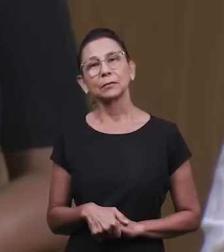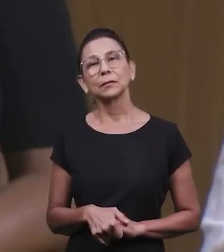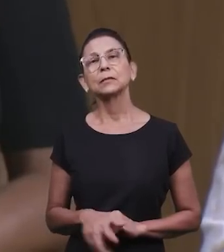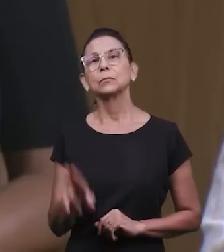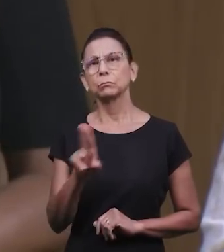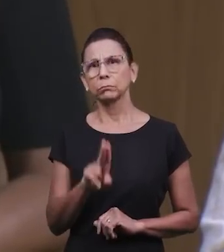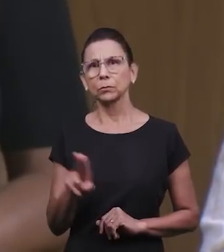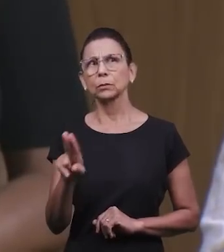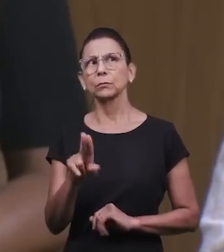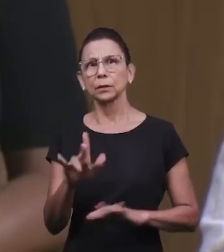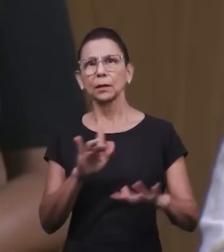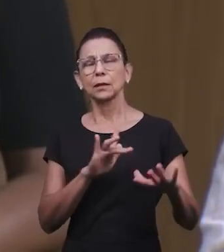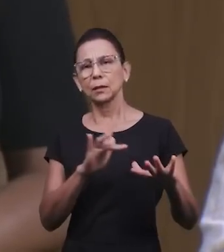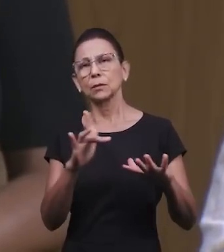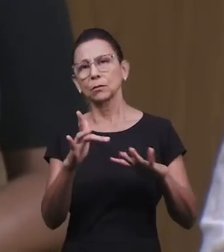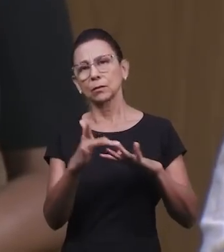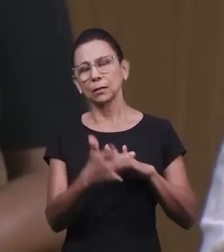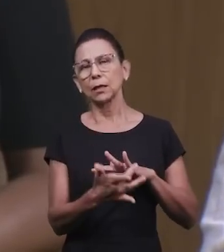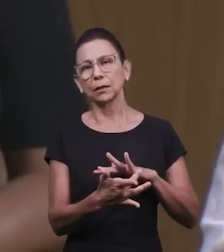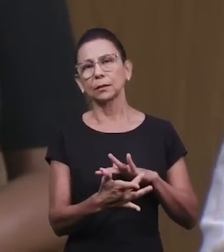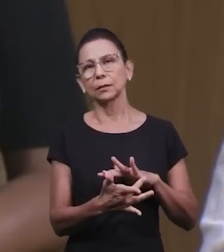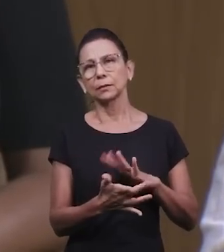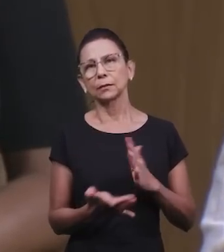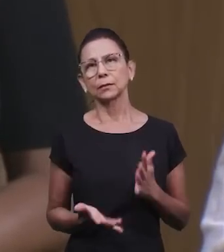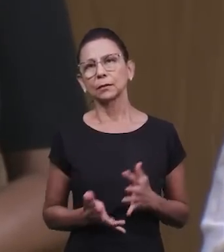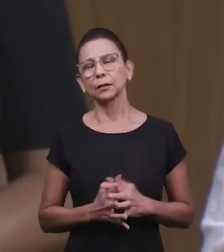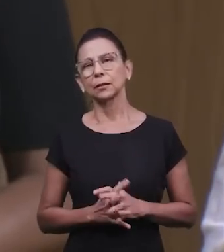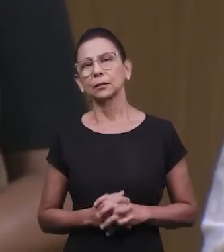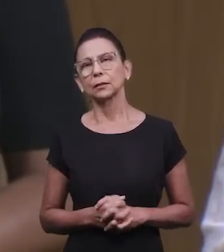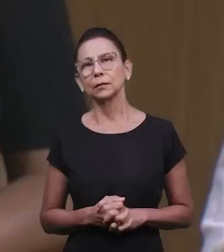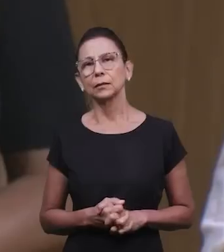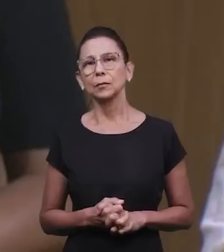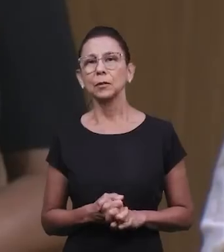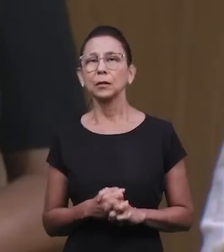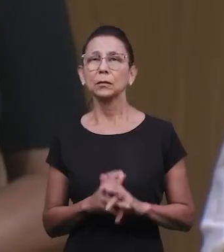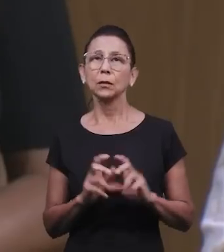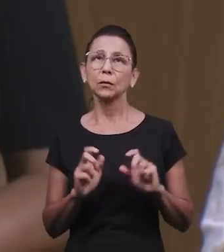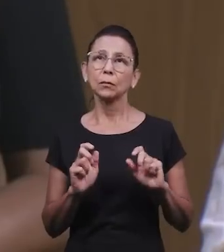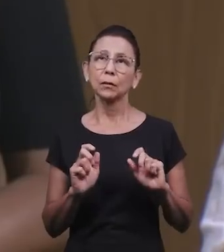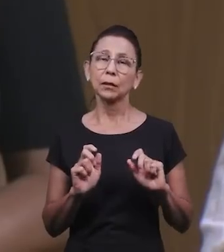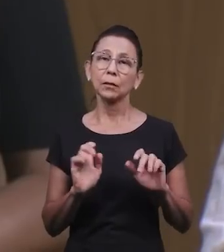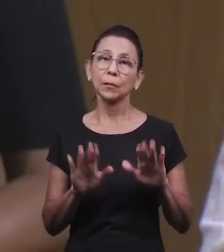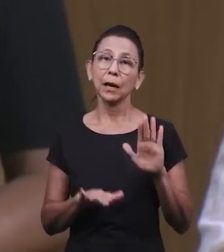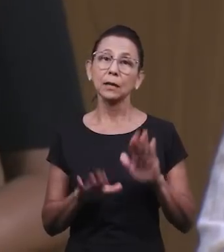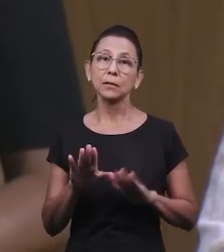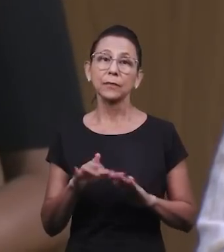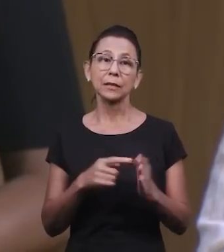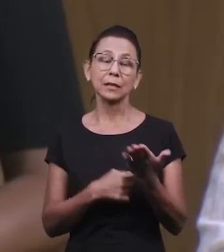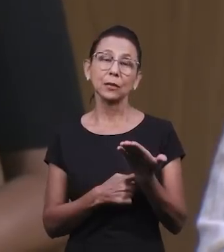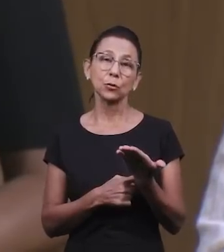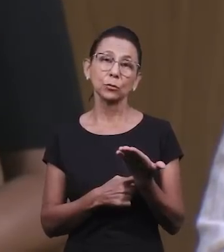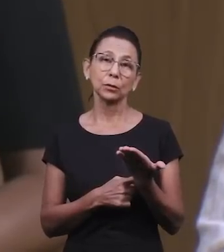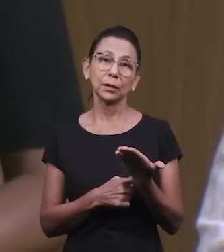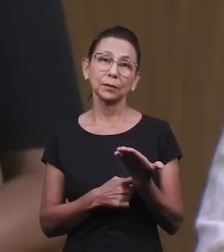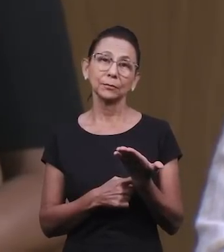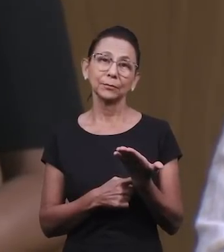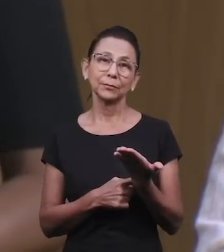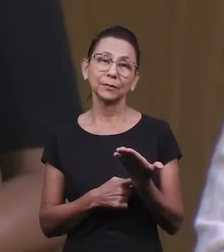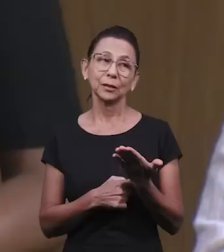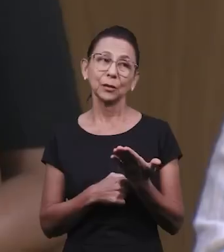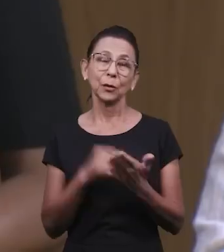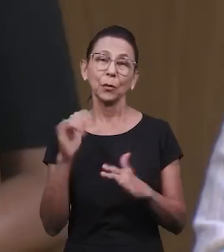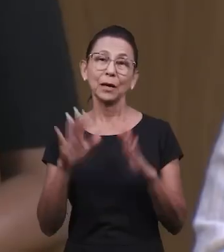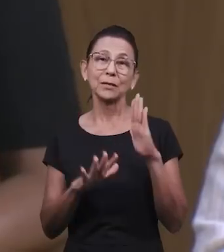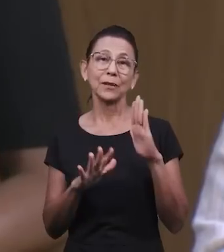também, da mesma forma, a gente pode estar usando tanto ao nosso favor, quanto muitas das vezes contra, sem querer. E